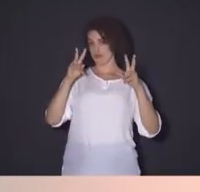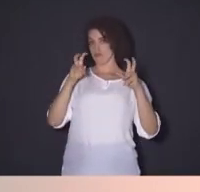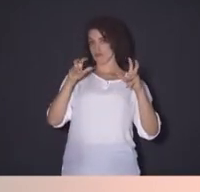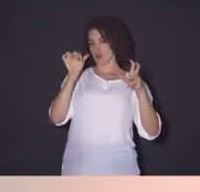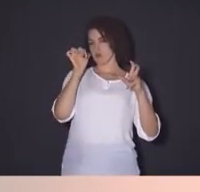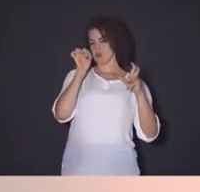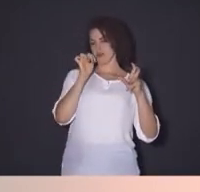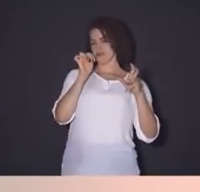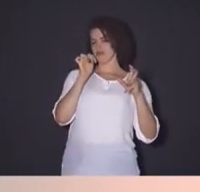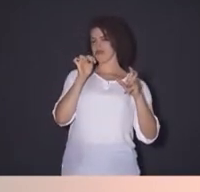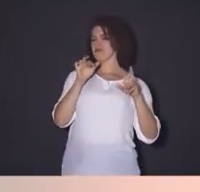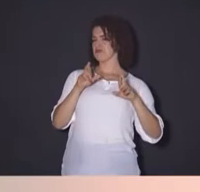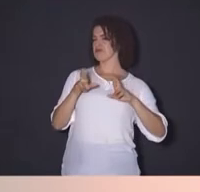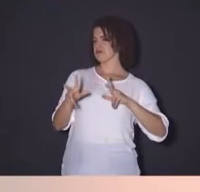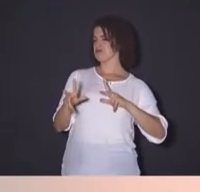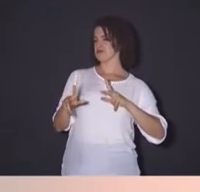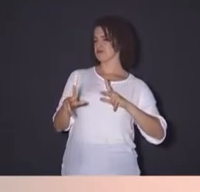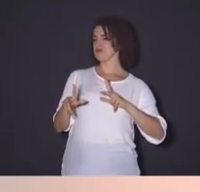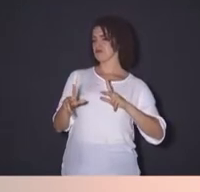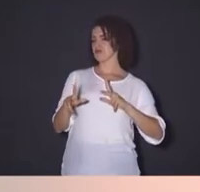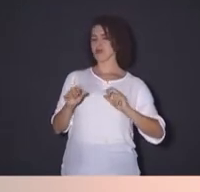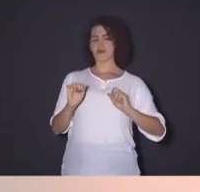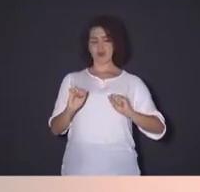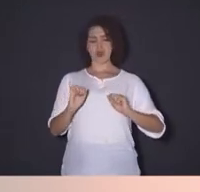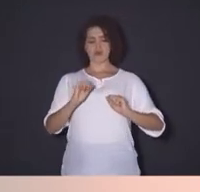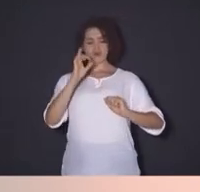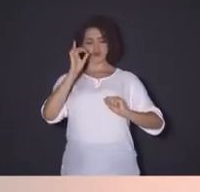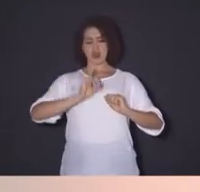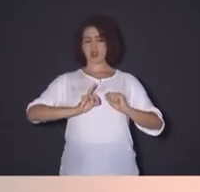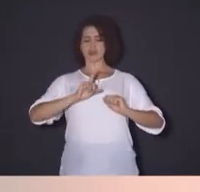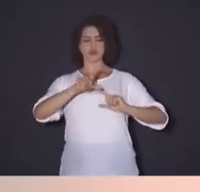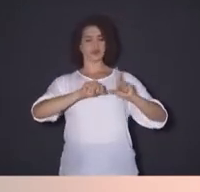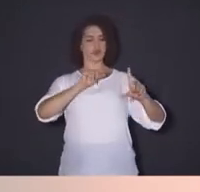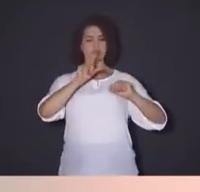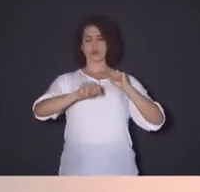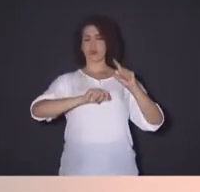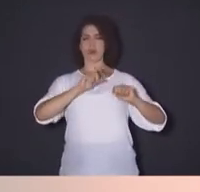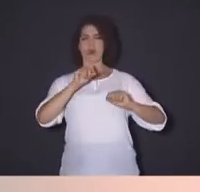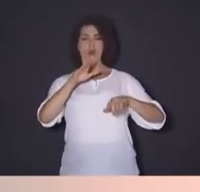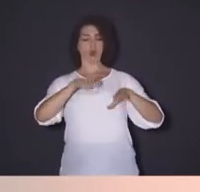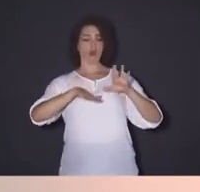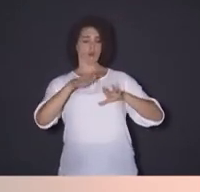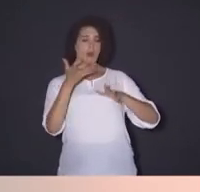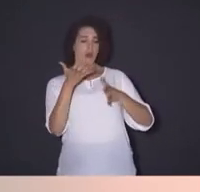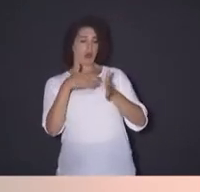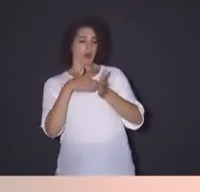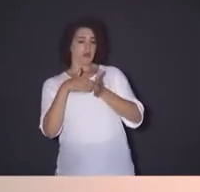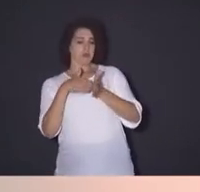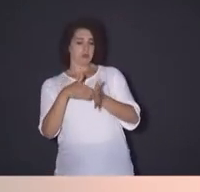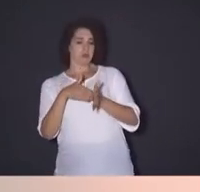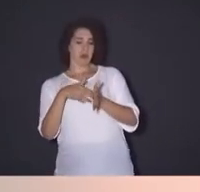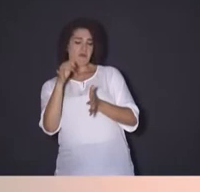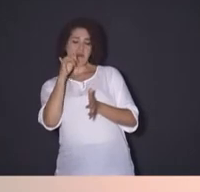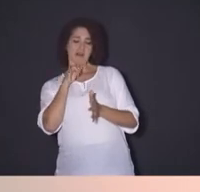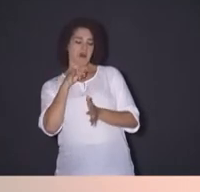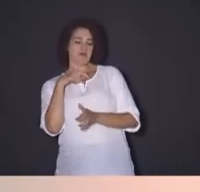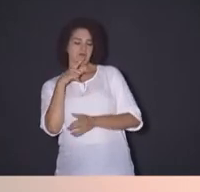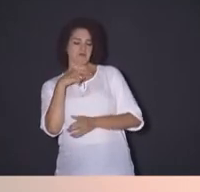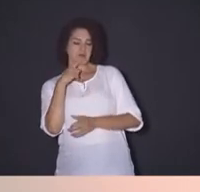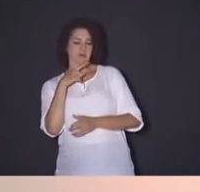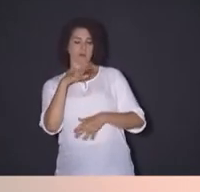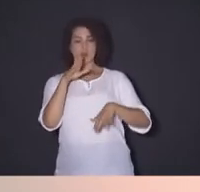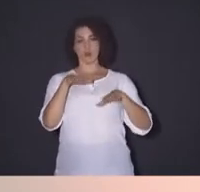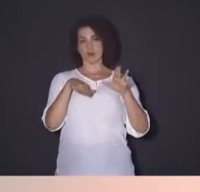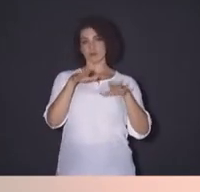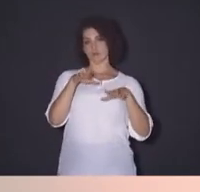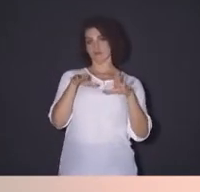pode ser diferente e tem o direito de ser quem é. Há aquelas que querem compromisso e ficar para elas não cola. Há as